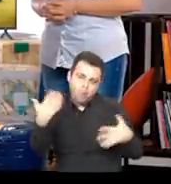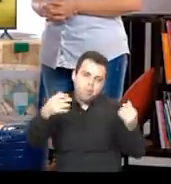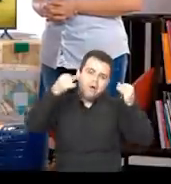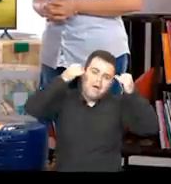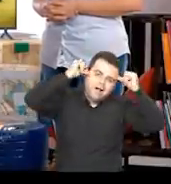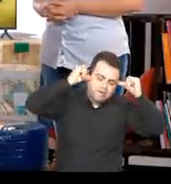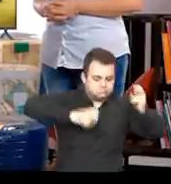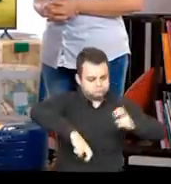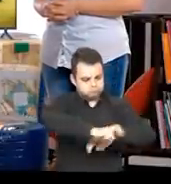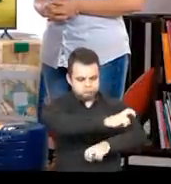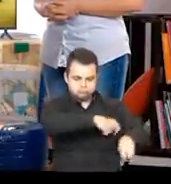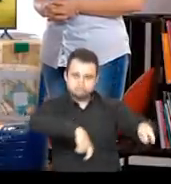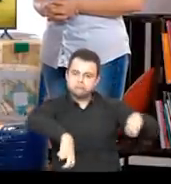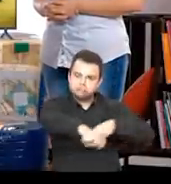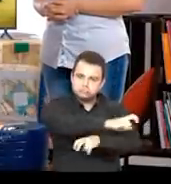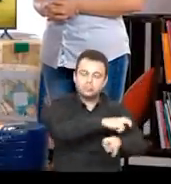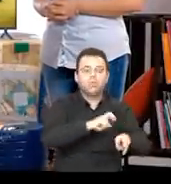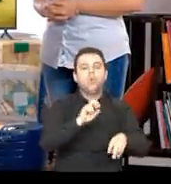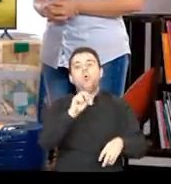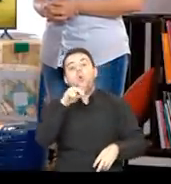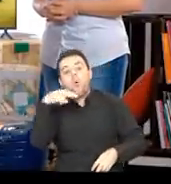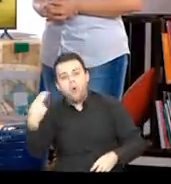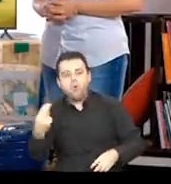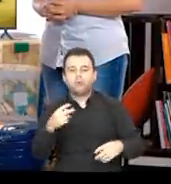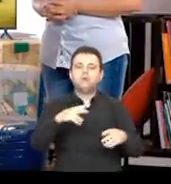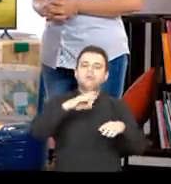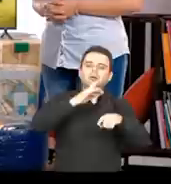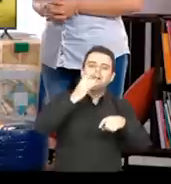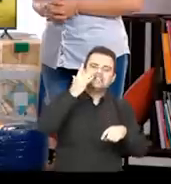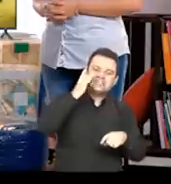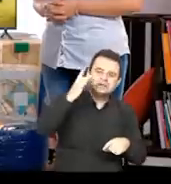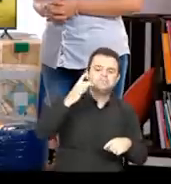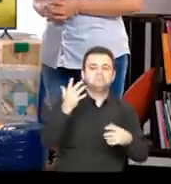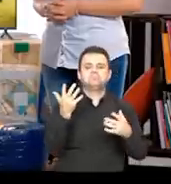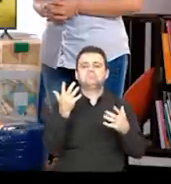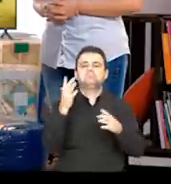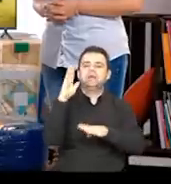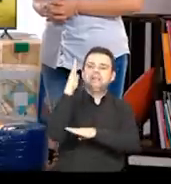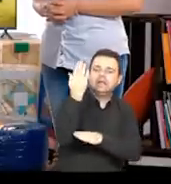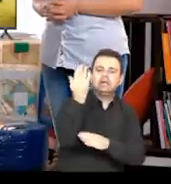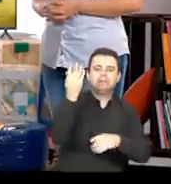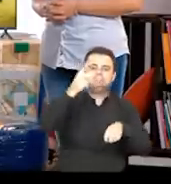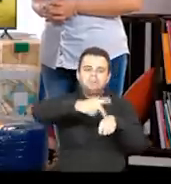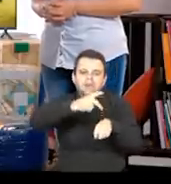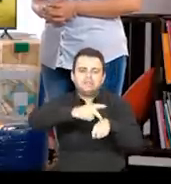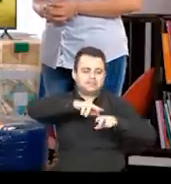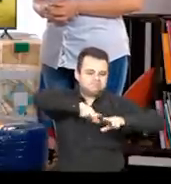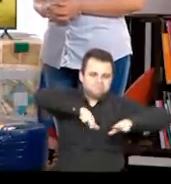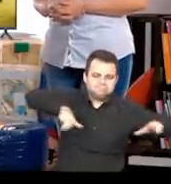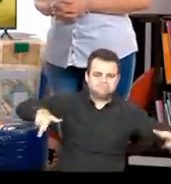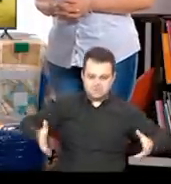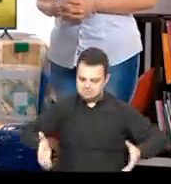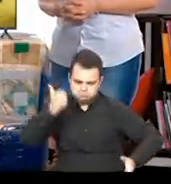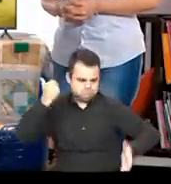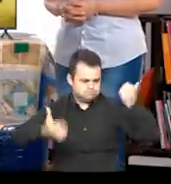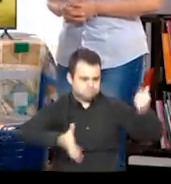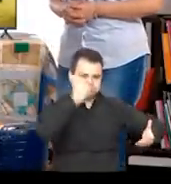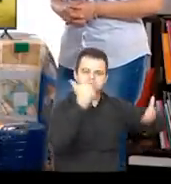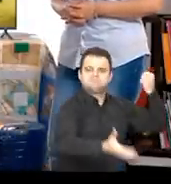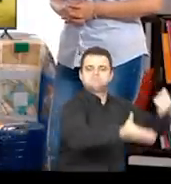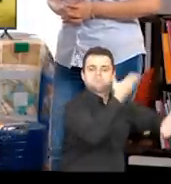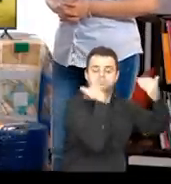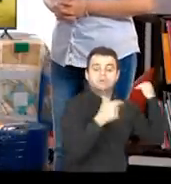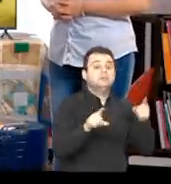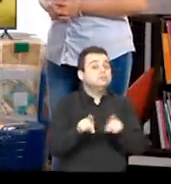eles também são utilizados para extrair matéria-prima, como a madeira e minérios, sem esquecer que o crescimento das